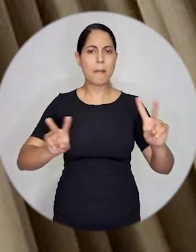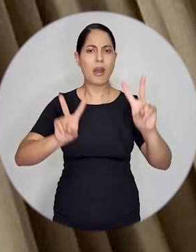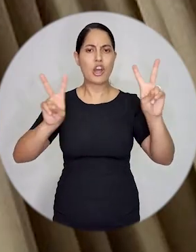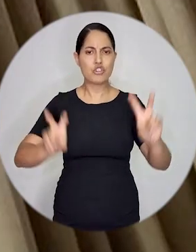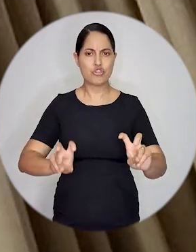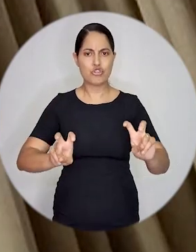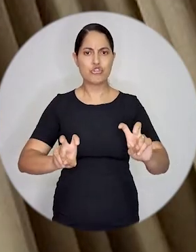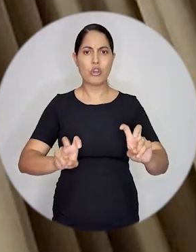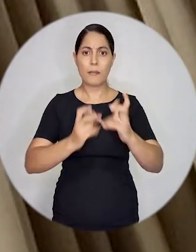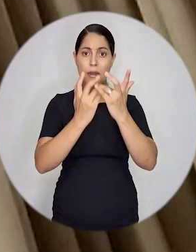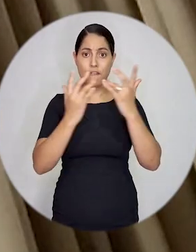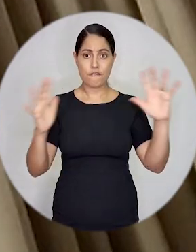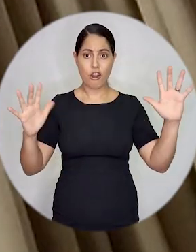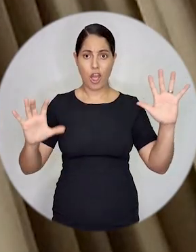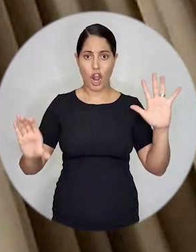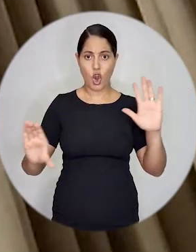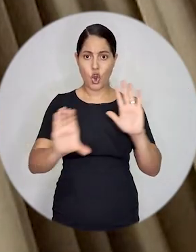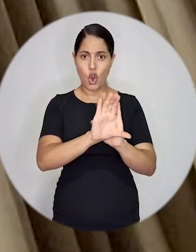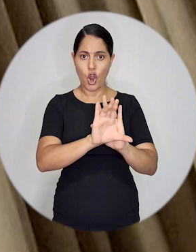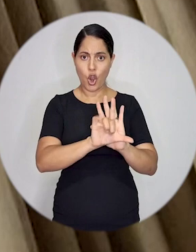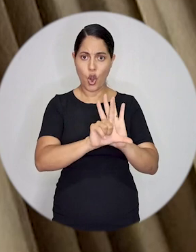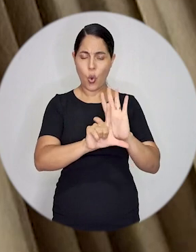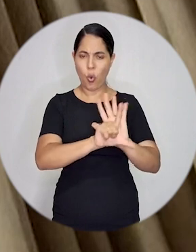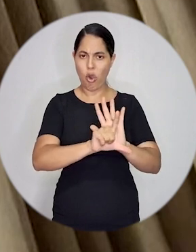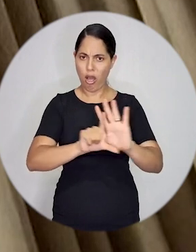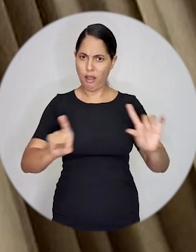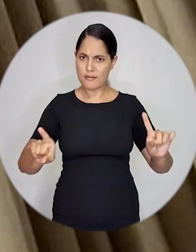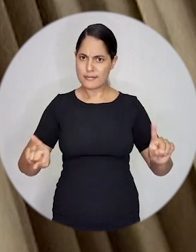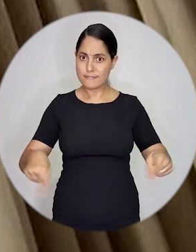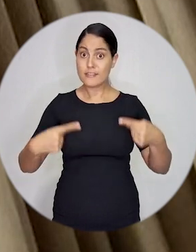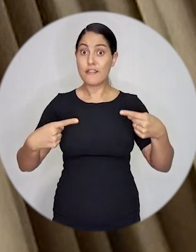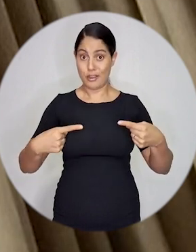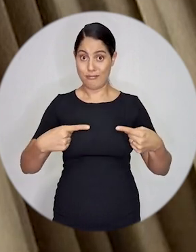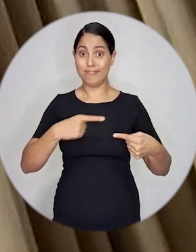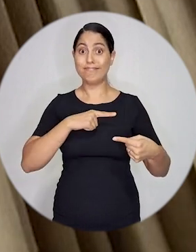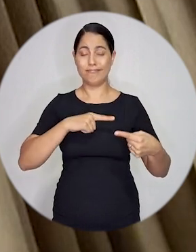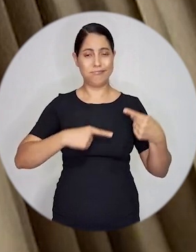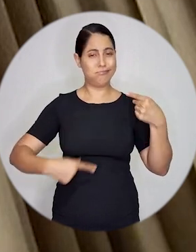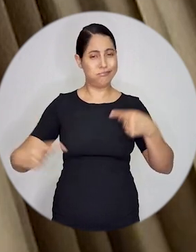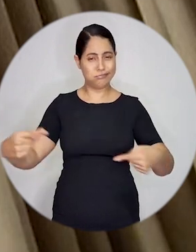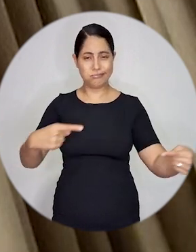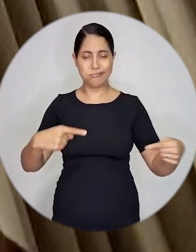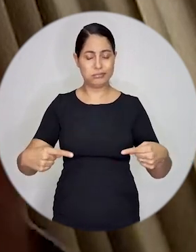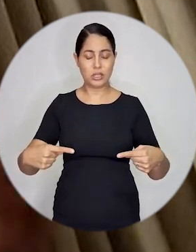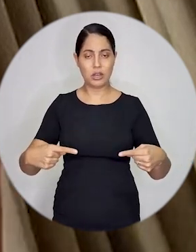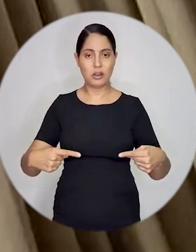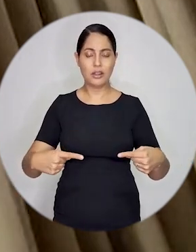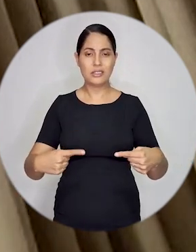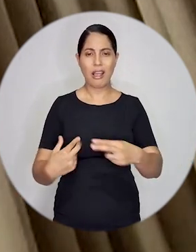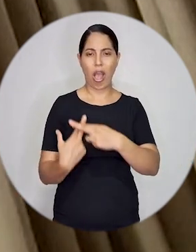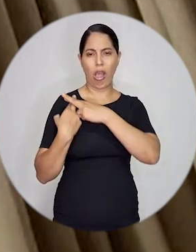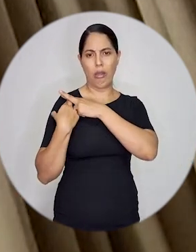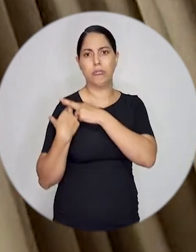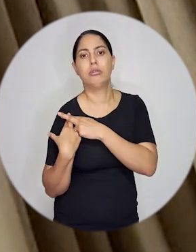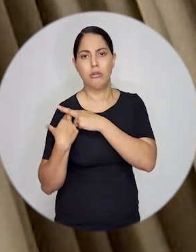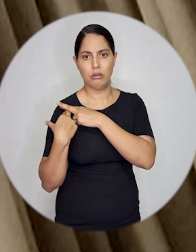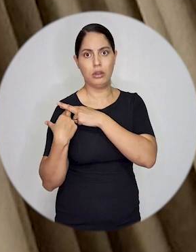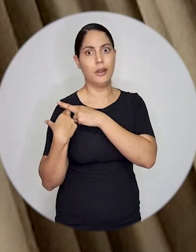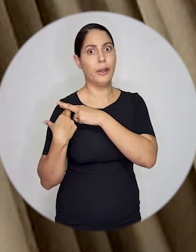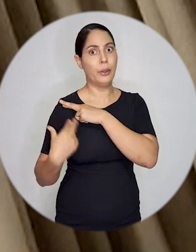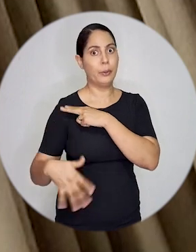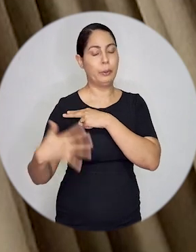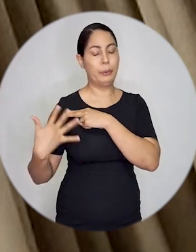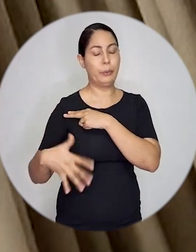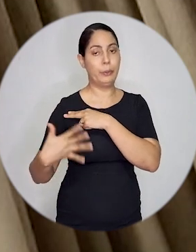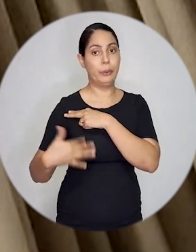Debater o Código Florestal é sempre um desafio, é sempre uma responsabilidade, eu acho que é essa palavra,